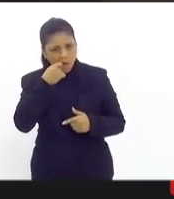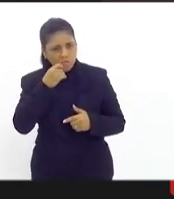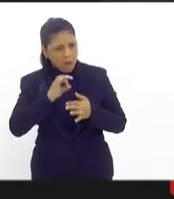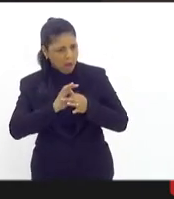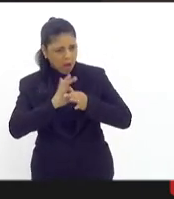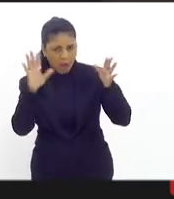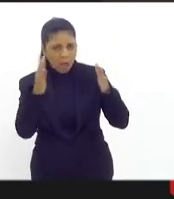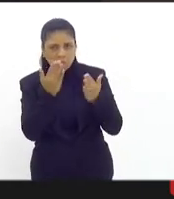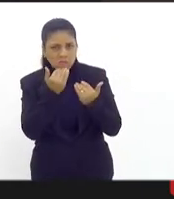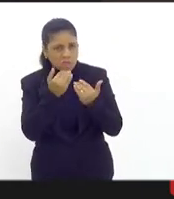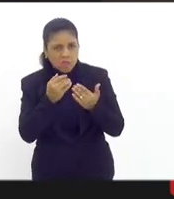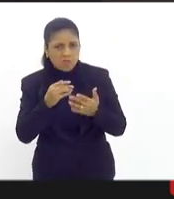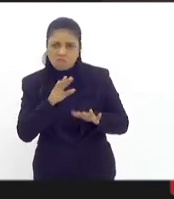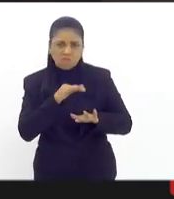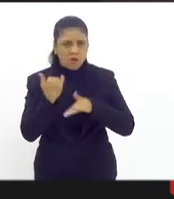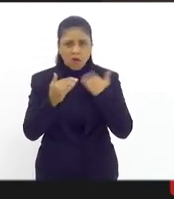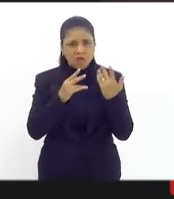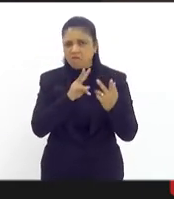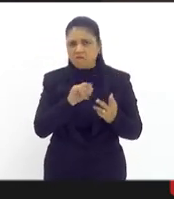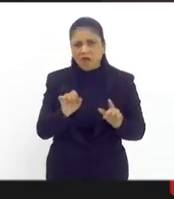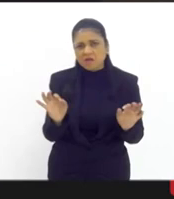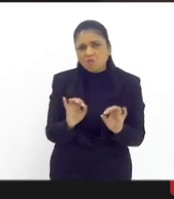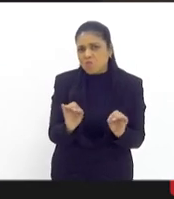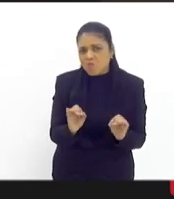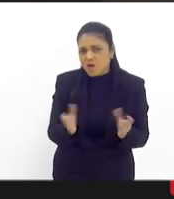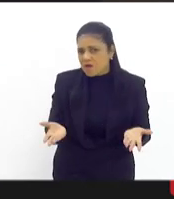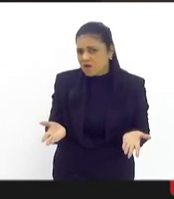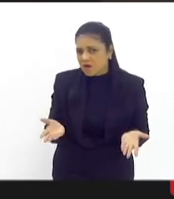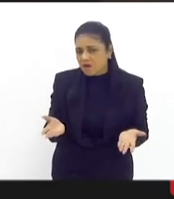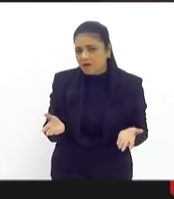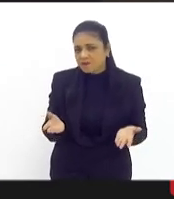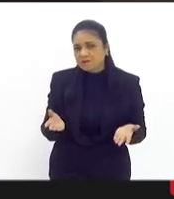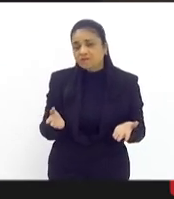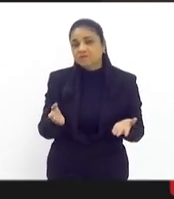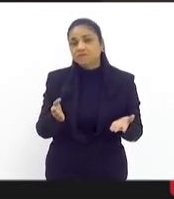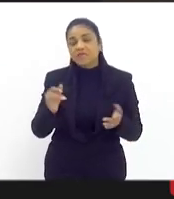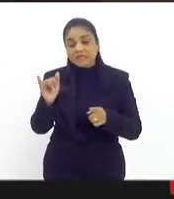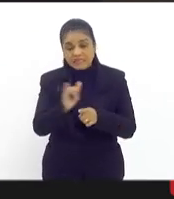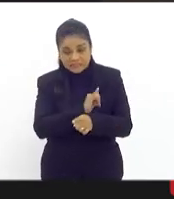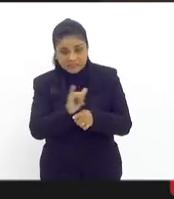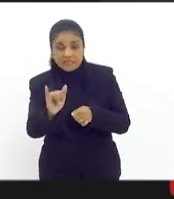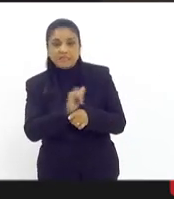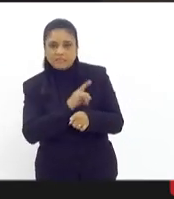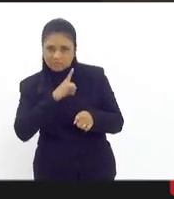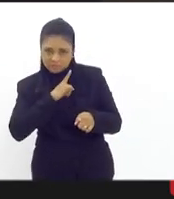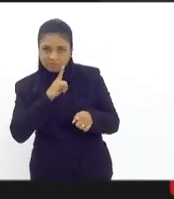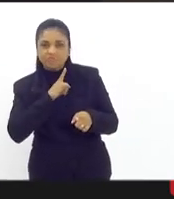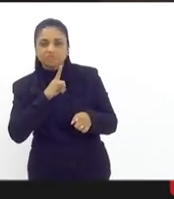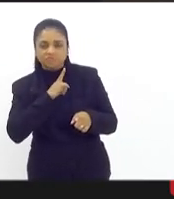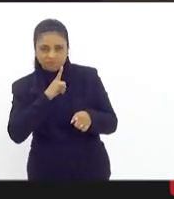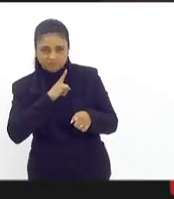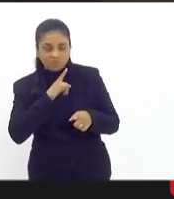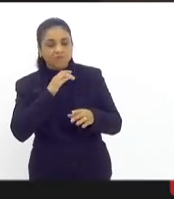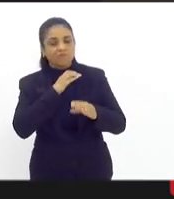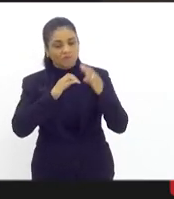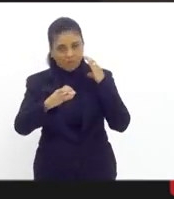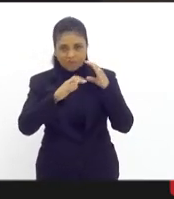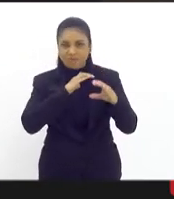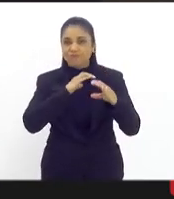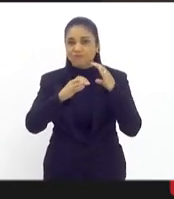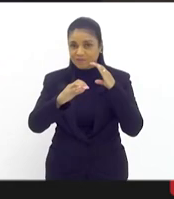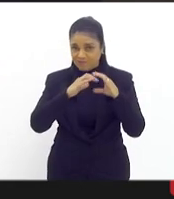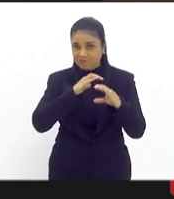morrer, você realmente poderia ficar alarmado. Existe uma estratégia de escrita, existe uma estratégia de comunicação que pode levar